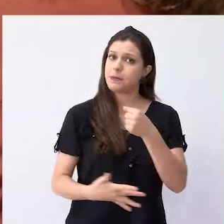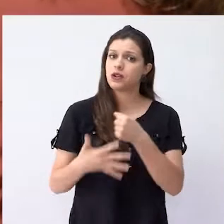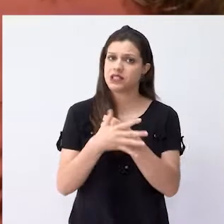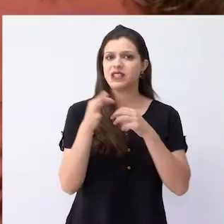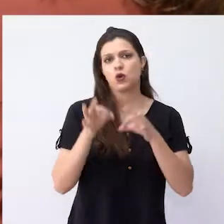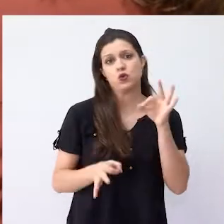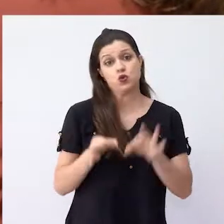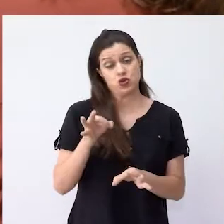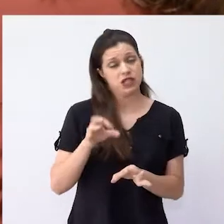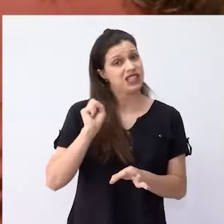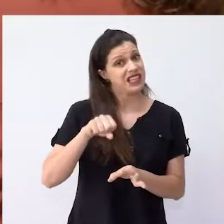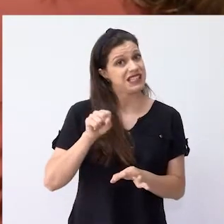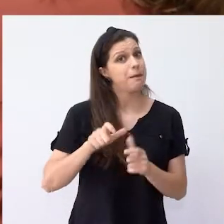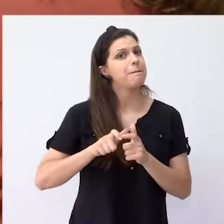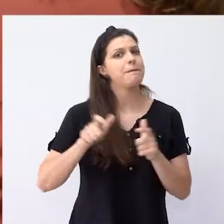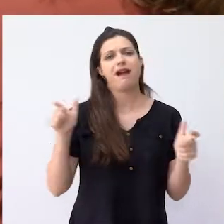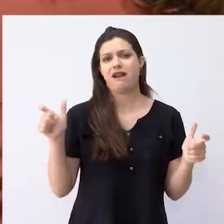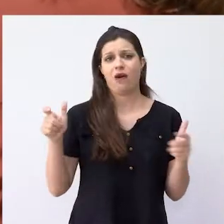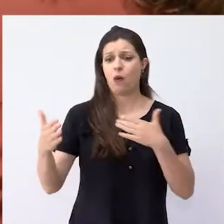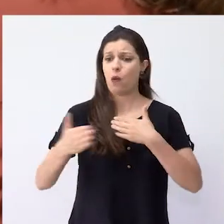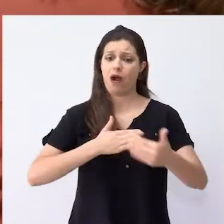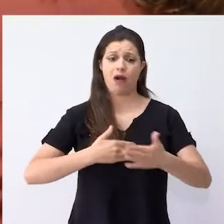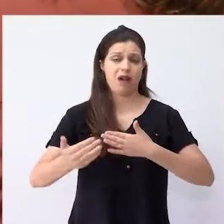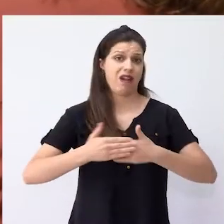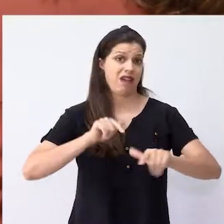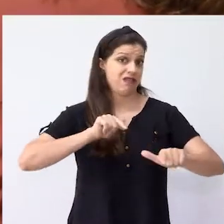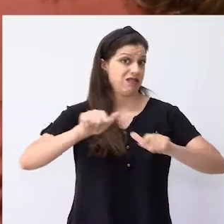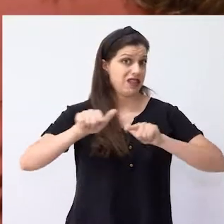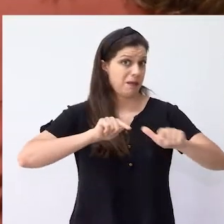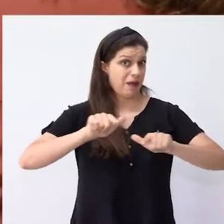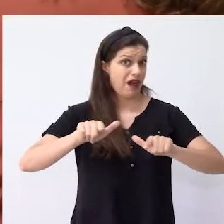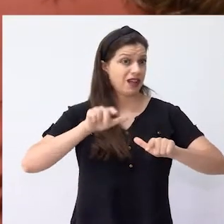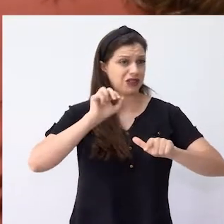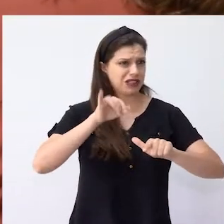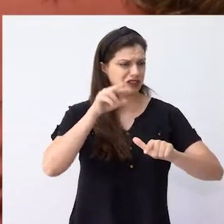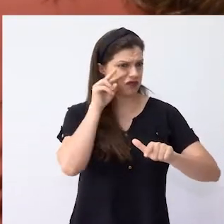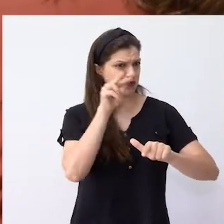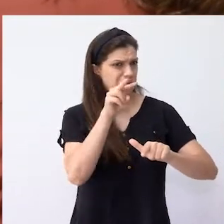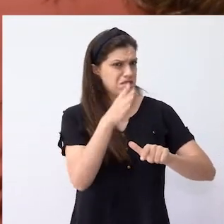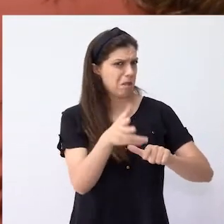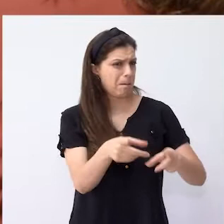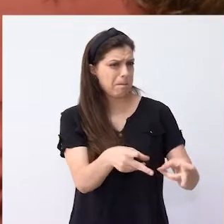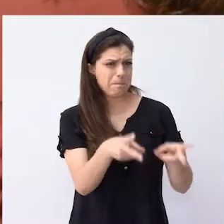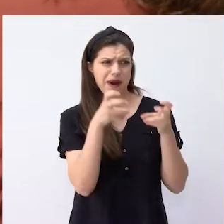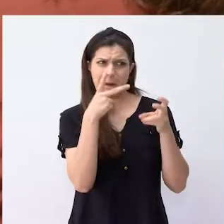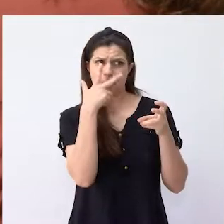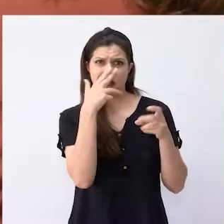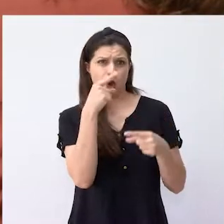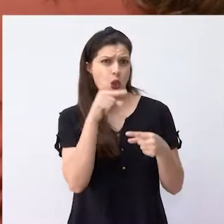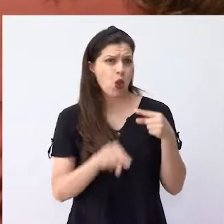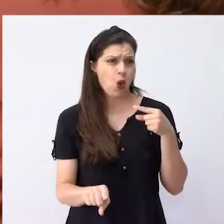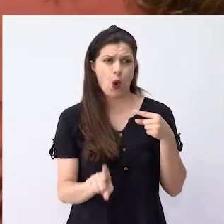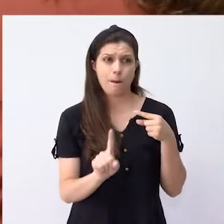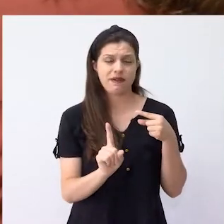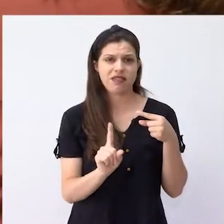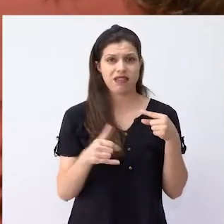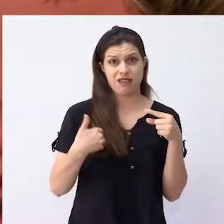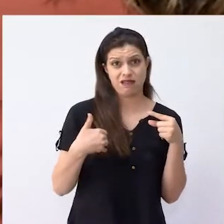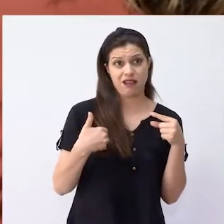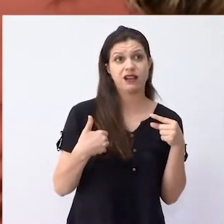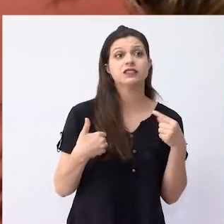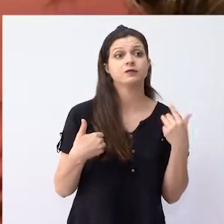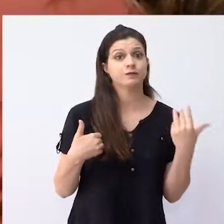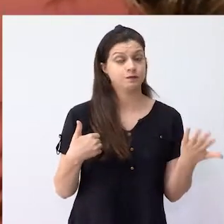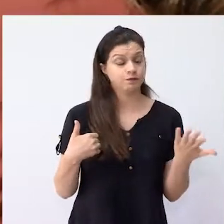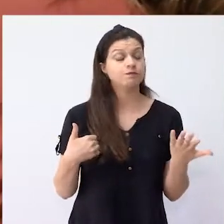ficou esclarecido aqui agora, ela vale para qualquer atividade que seja uma atividade remunerada ou não